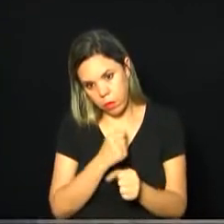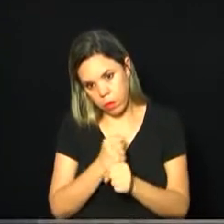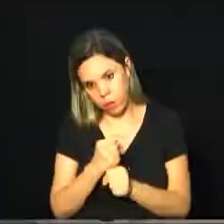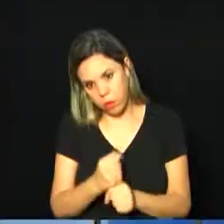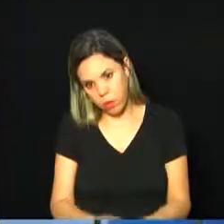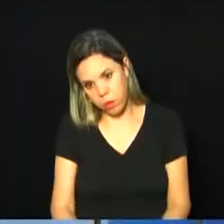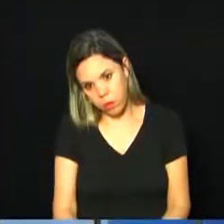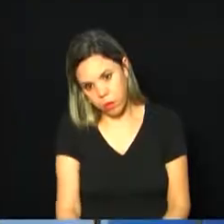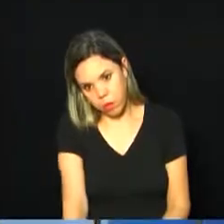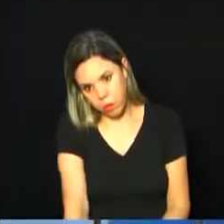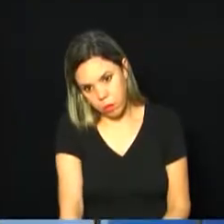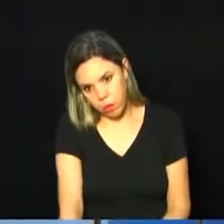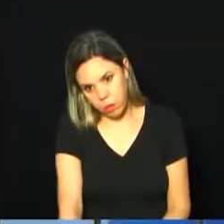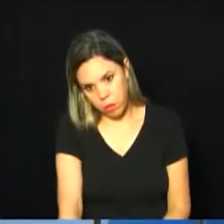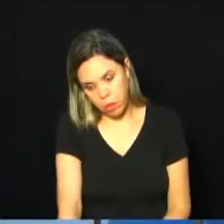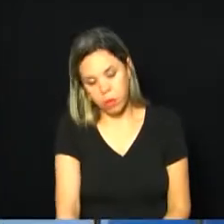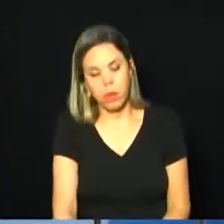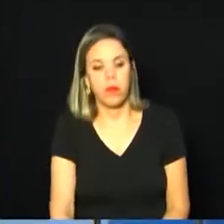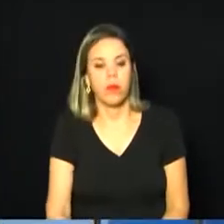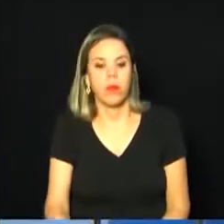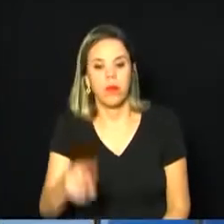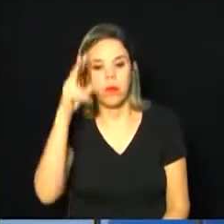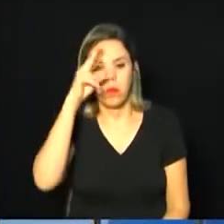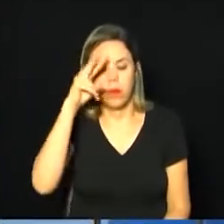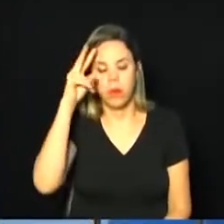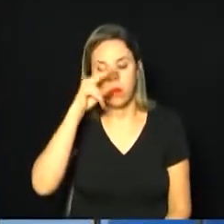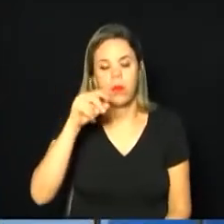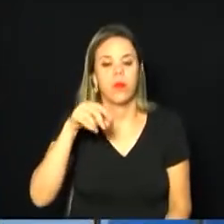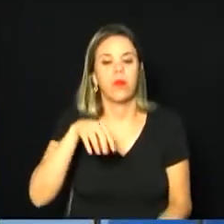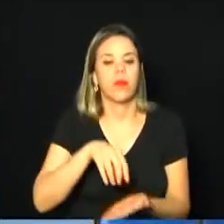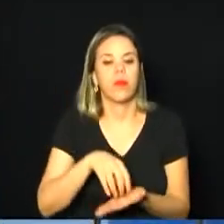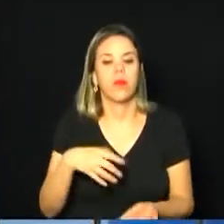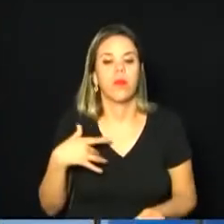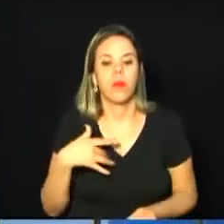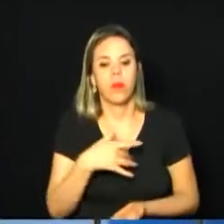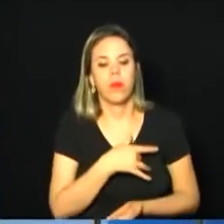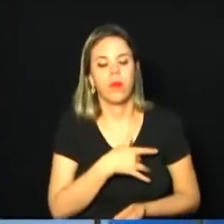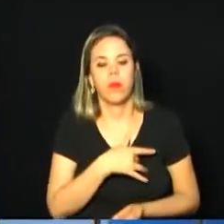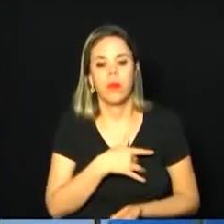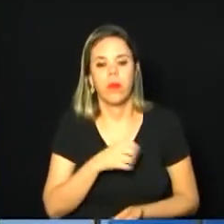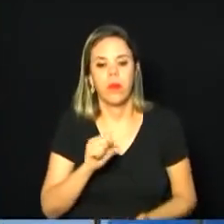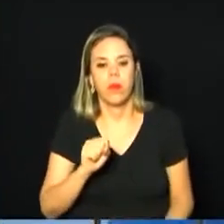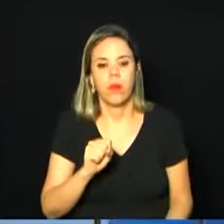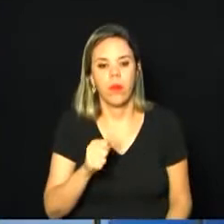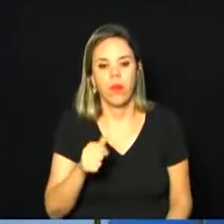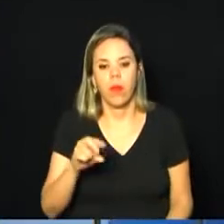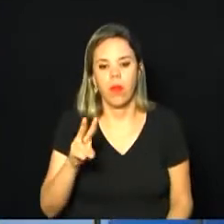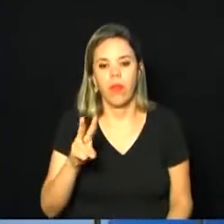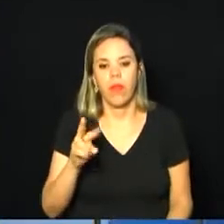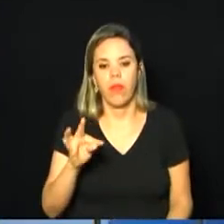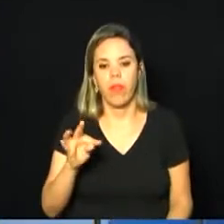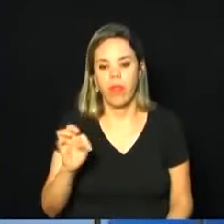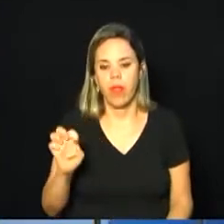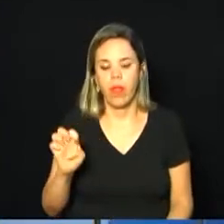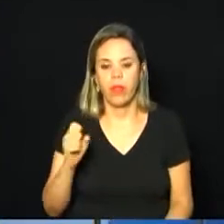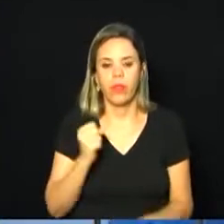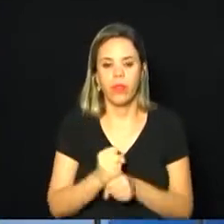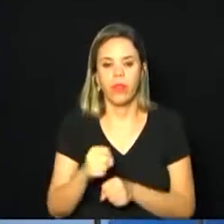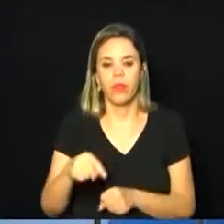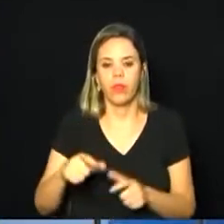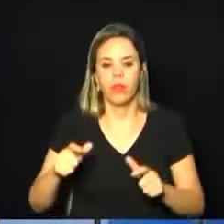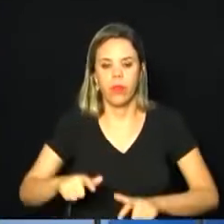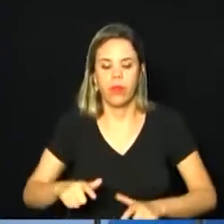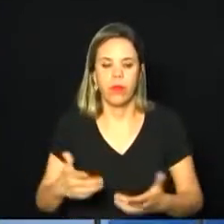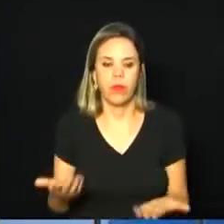obra A gente lembra que o Centro de Saúde São Vicente ele vai ser construído